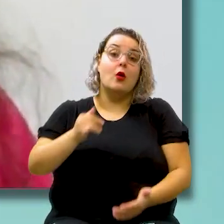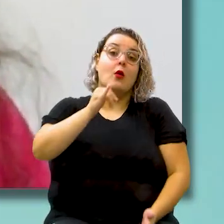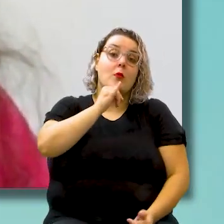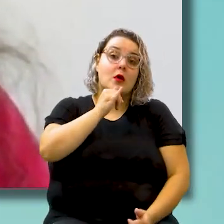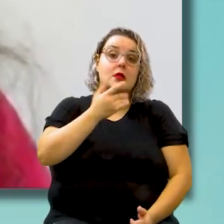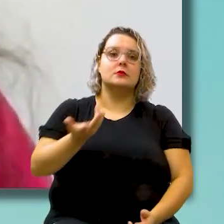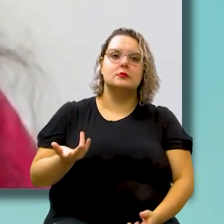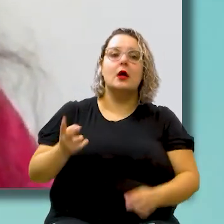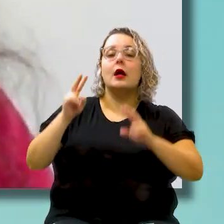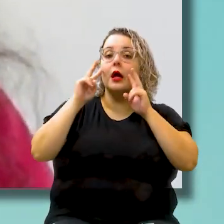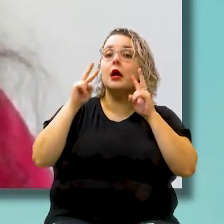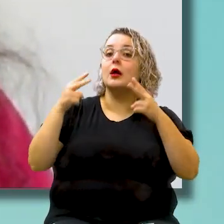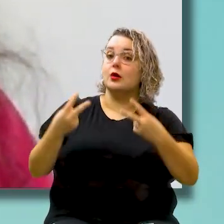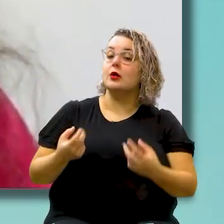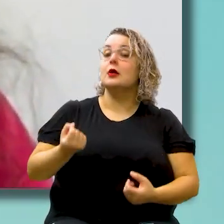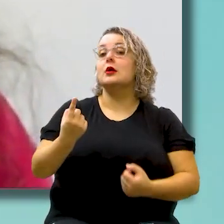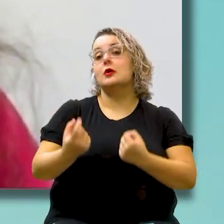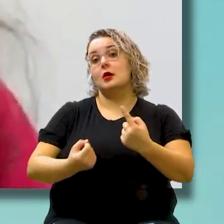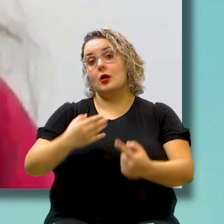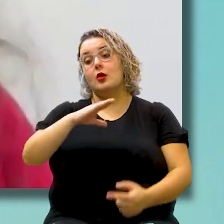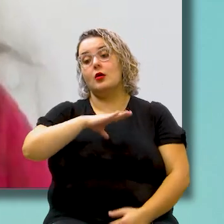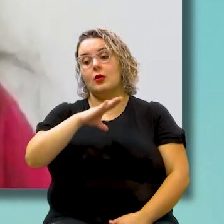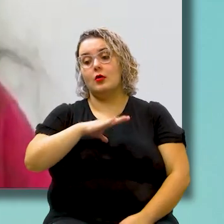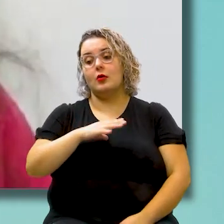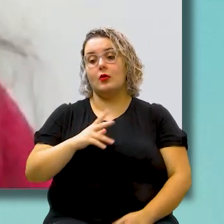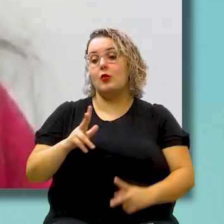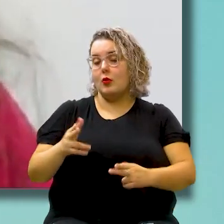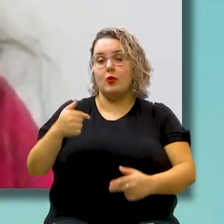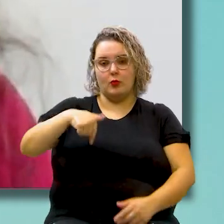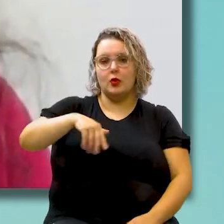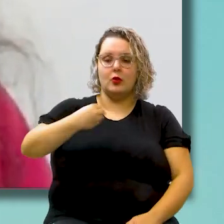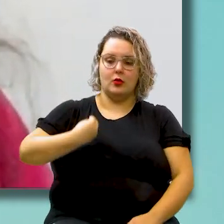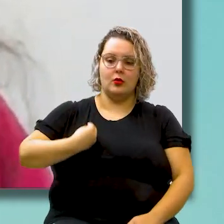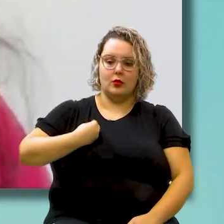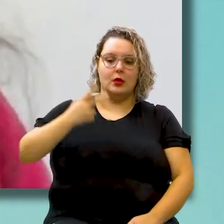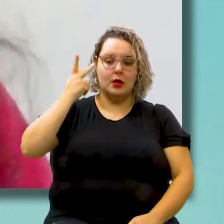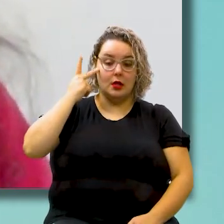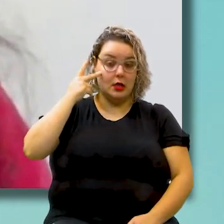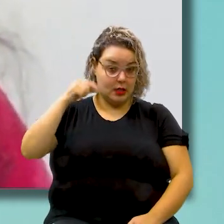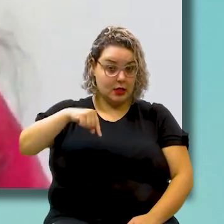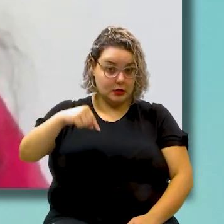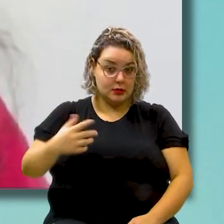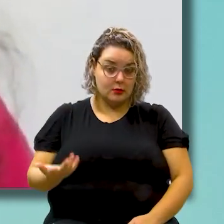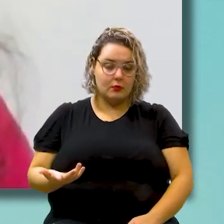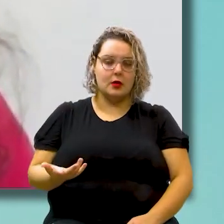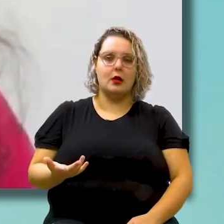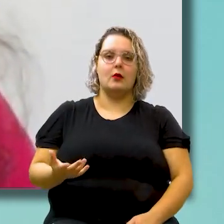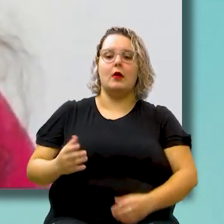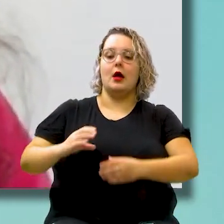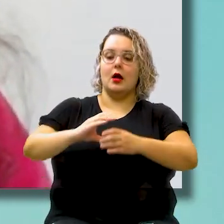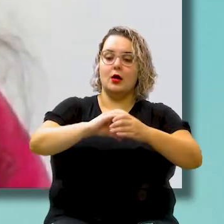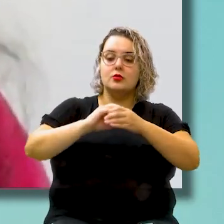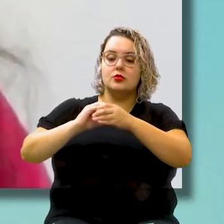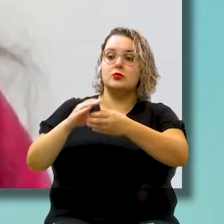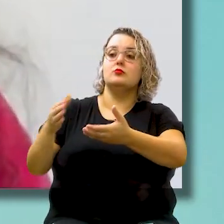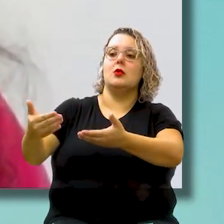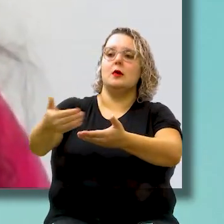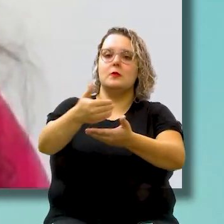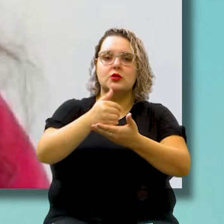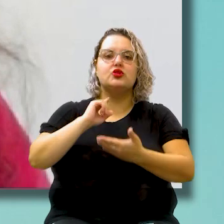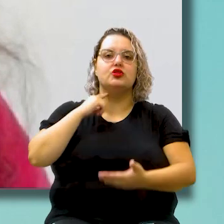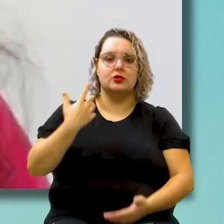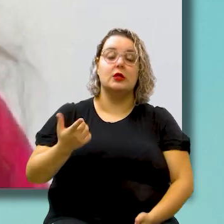pelo menos, por exemplo, reconhecer que em alguns municípios, como o meu município onde eu vivo, que é São Paulo, que as